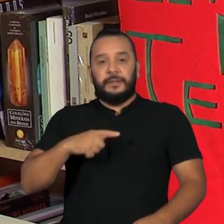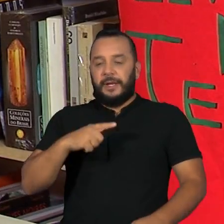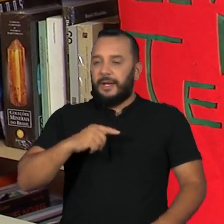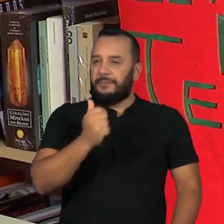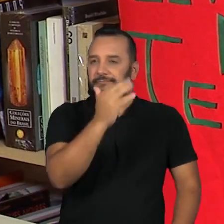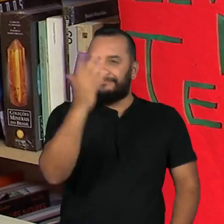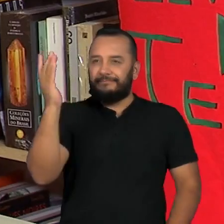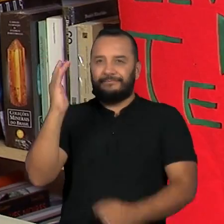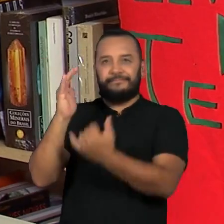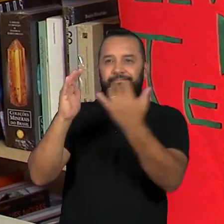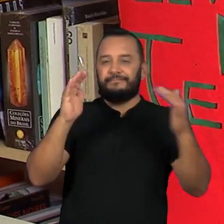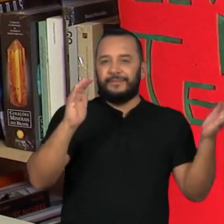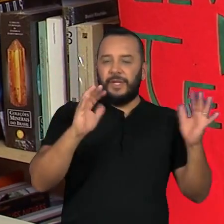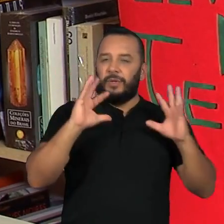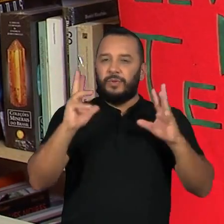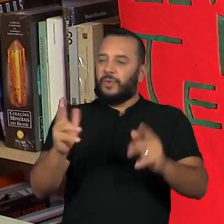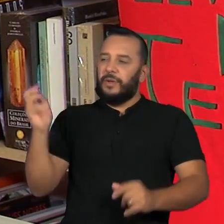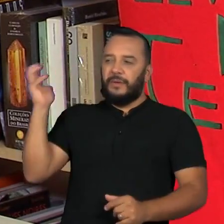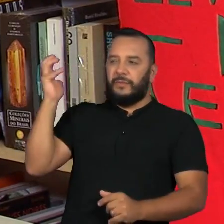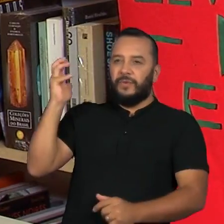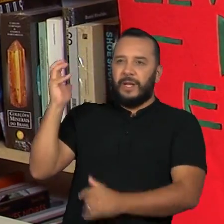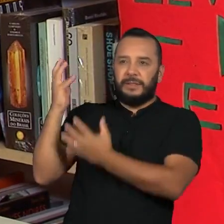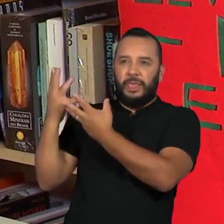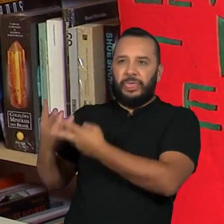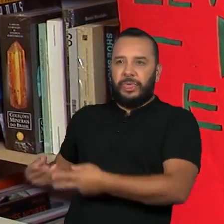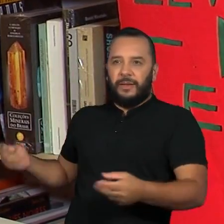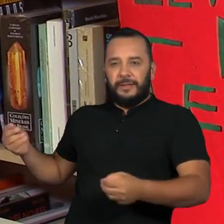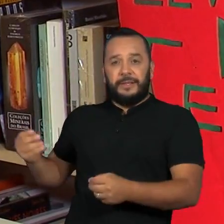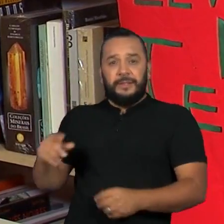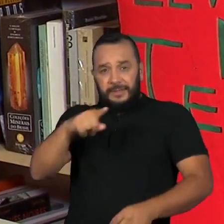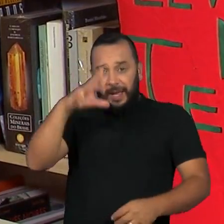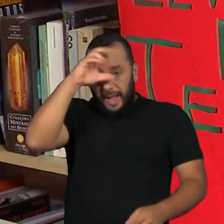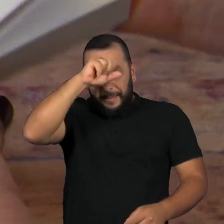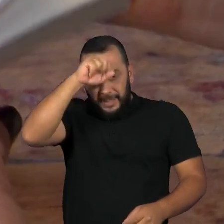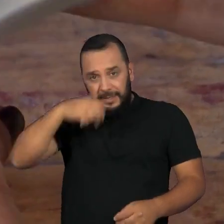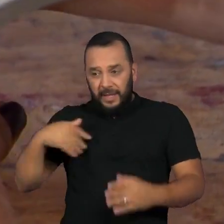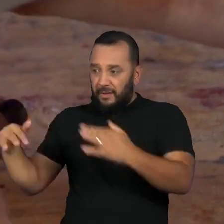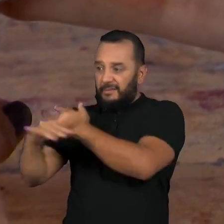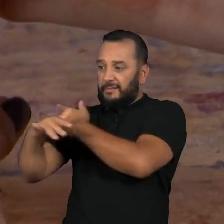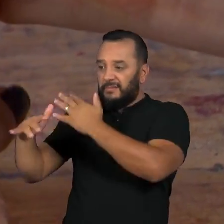perdem. Tudo que você pode ter aprendido na vida urbana torna-se inútil.